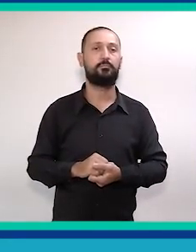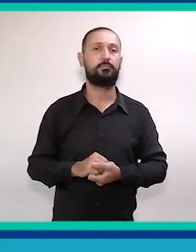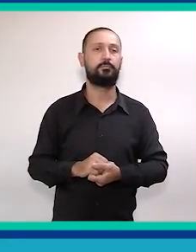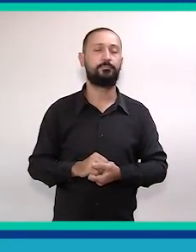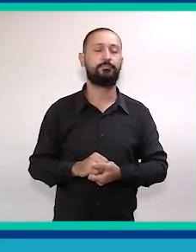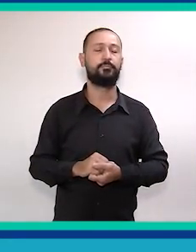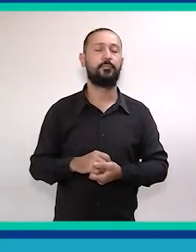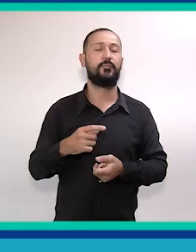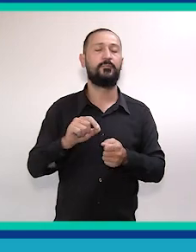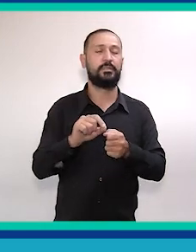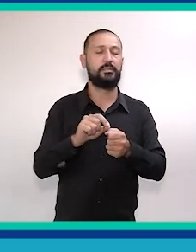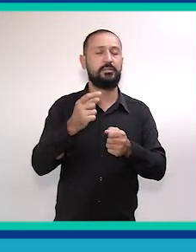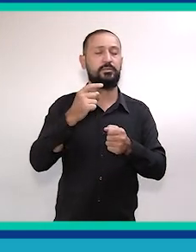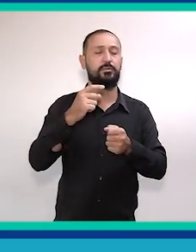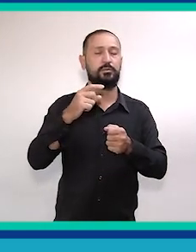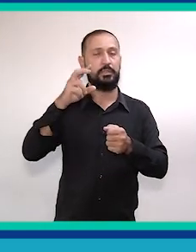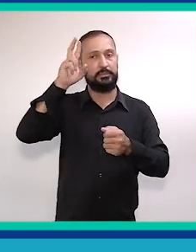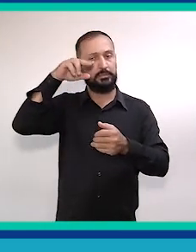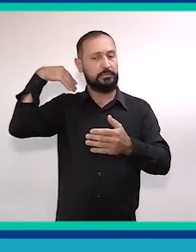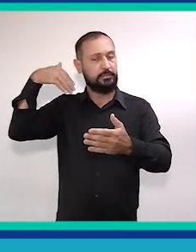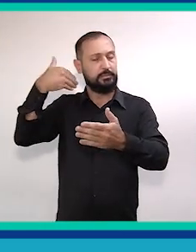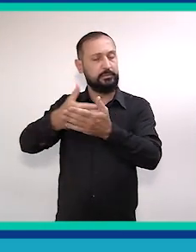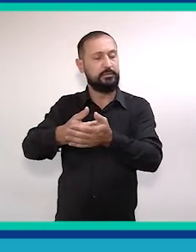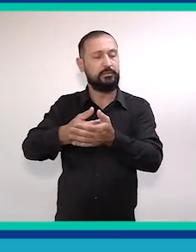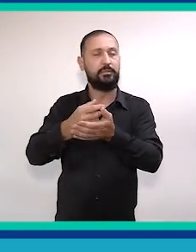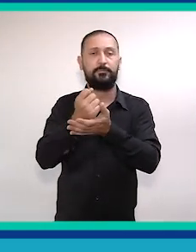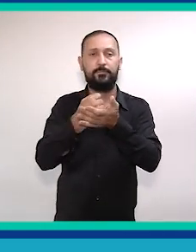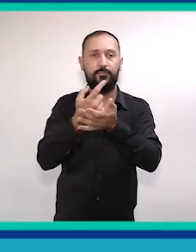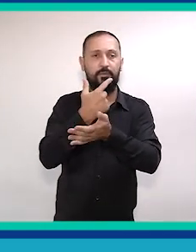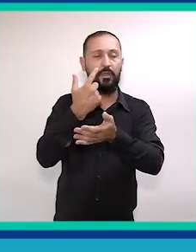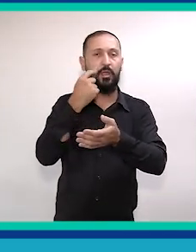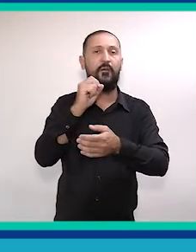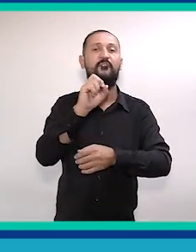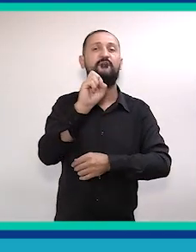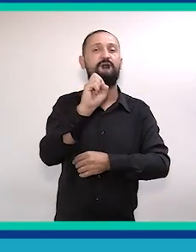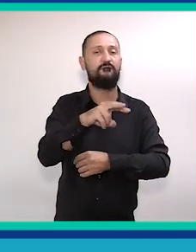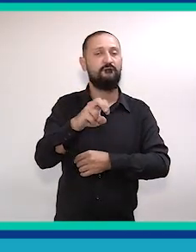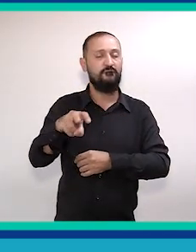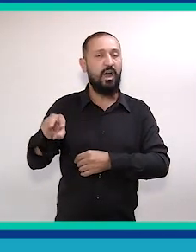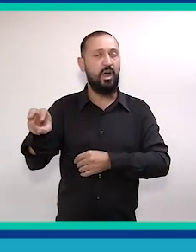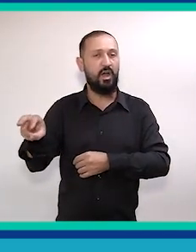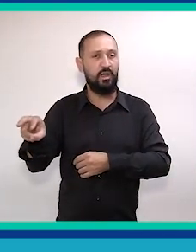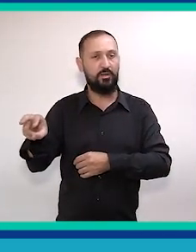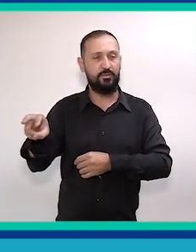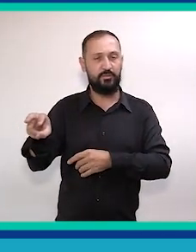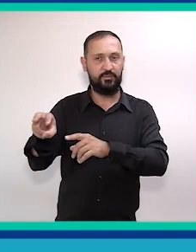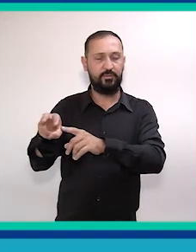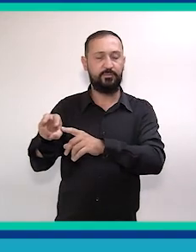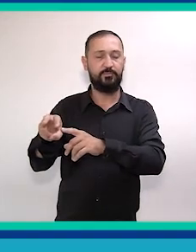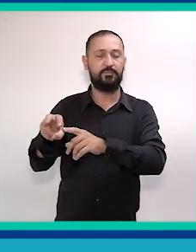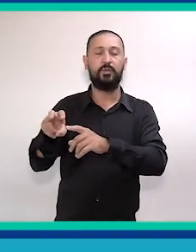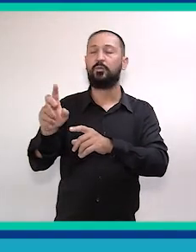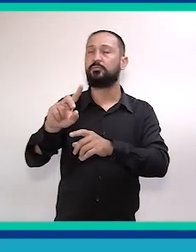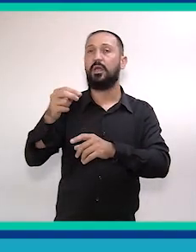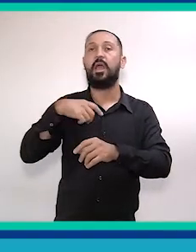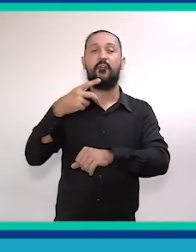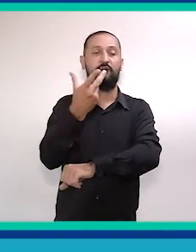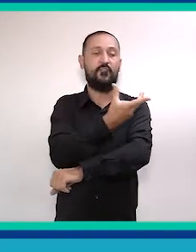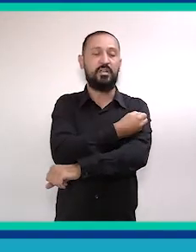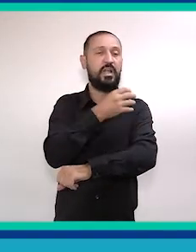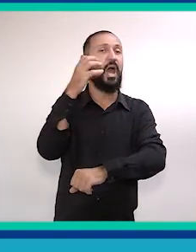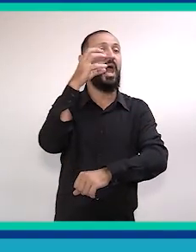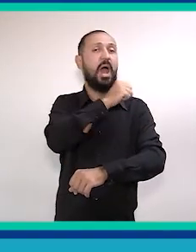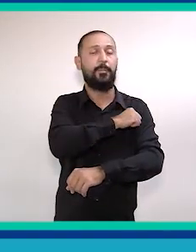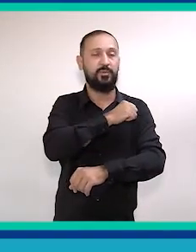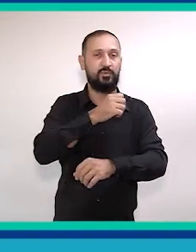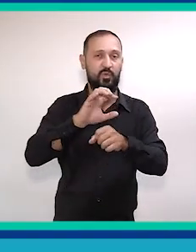na história da produção de medicamento, as vacinas de Covid serem produzidas em um curto